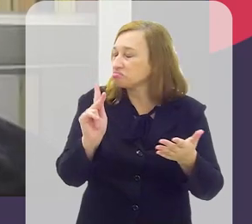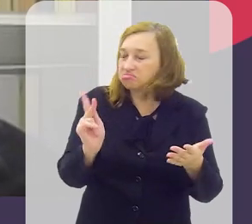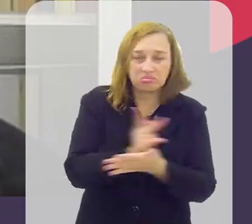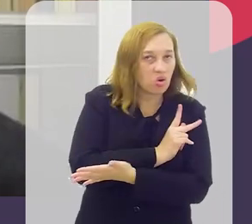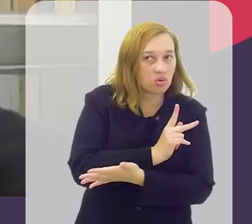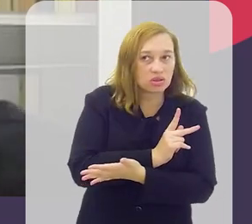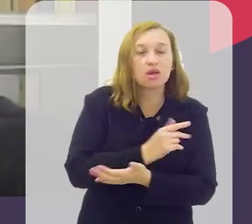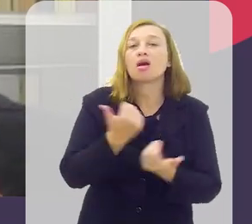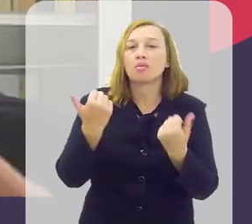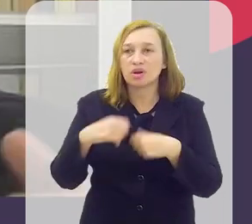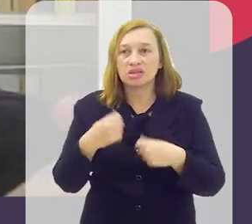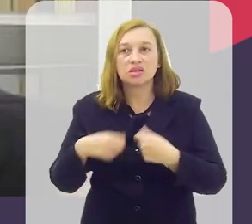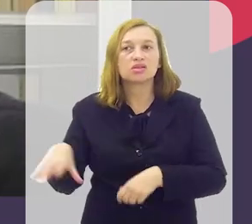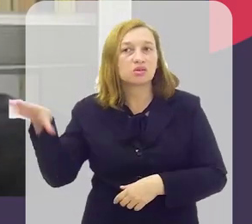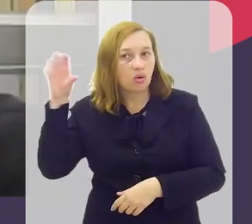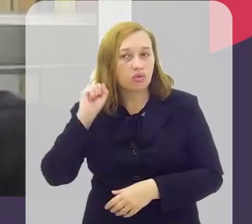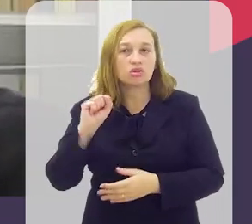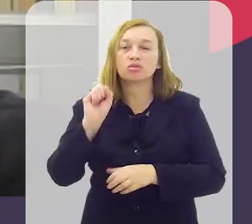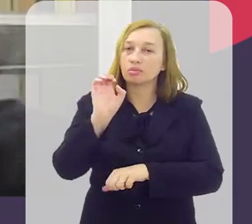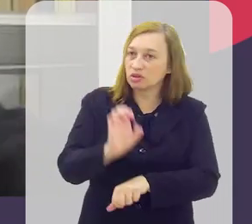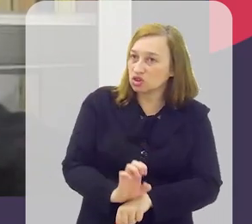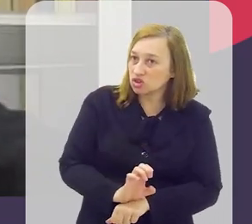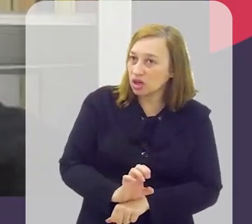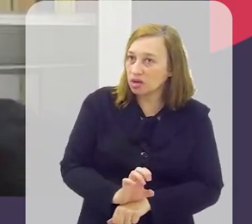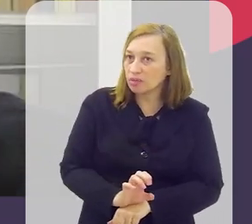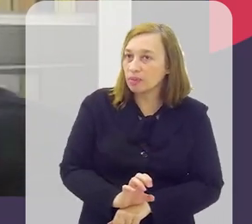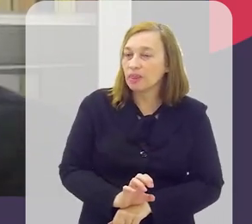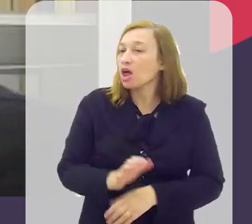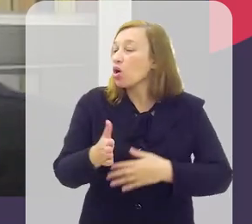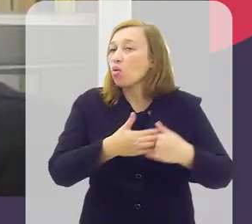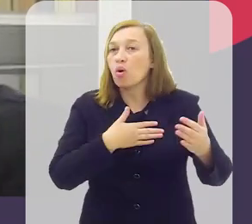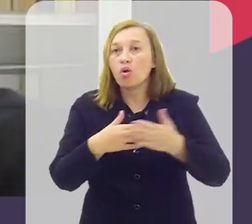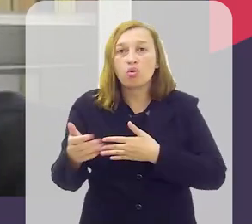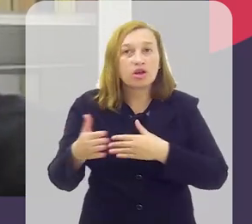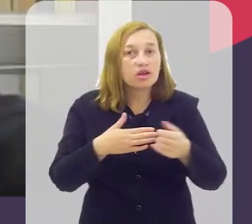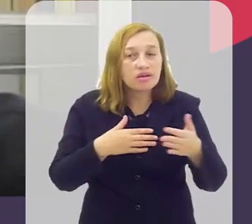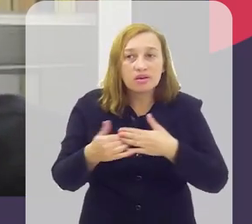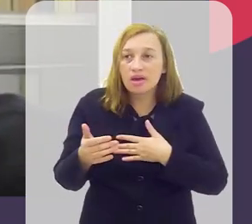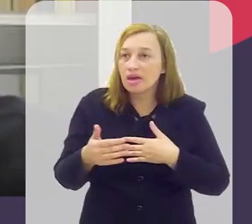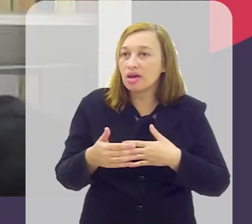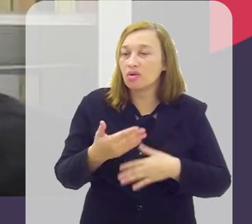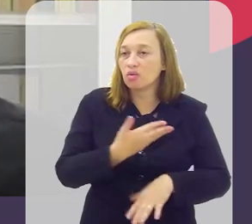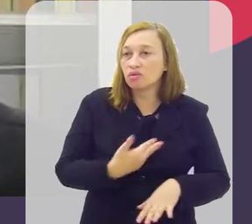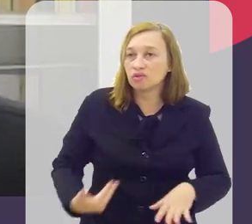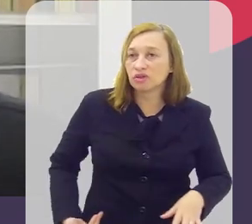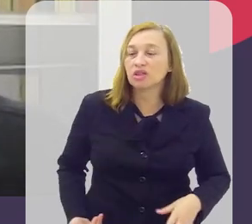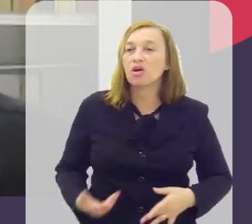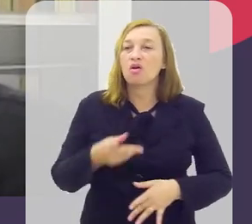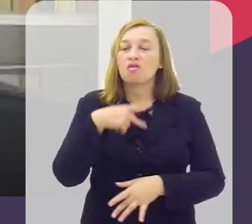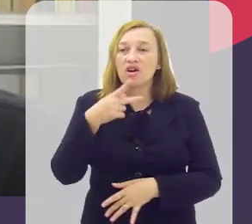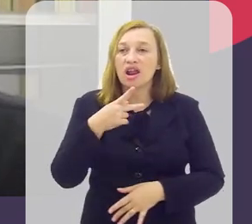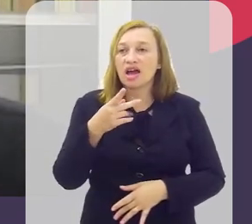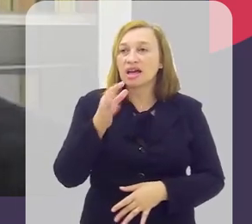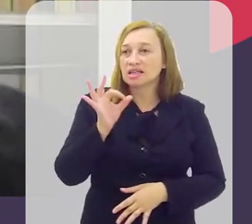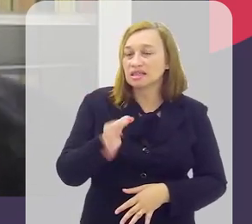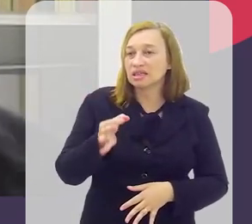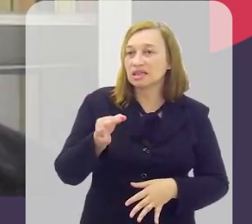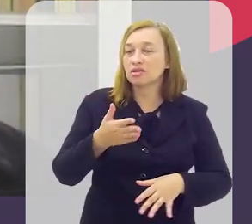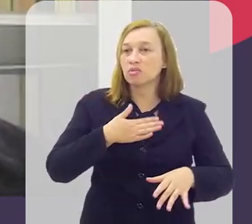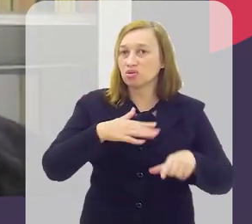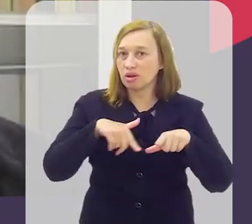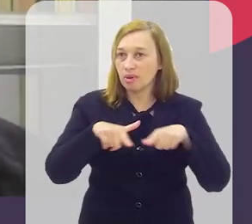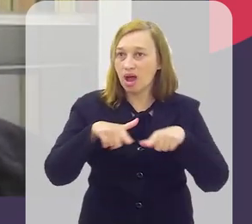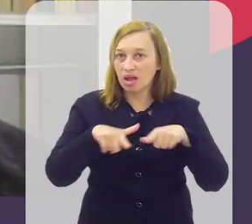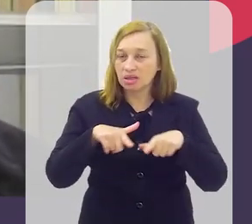sabe que não ocorre, os entregadores precisam ser ouvidos pelo Estado, por qualquer instância que isso possa ser feito. Eu vou trazer um exemplo já que o